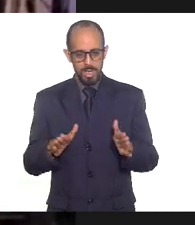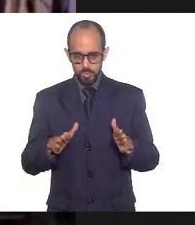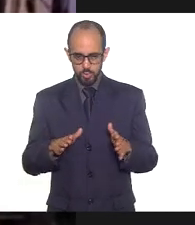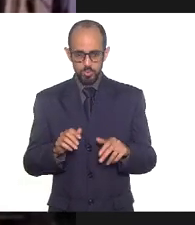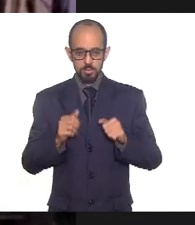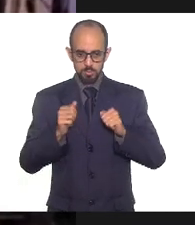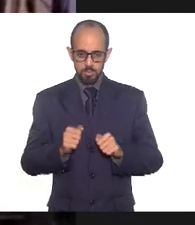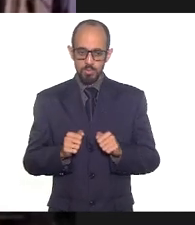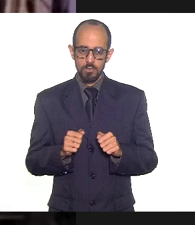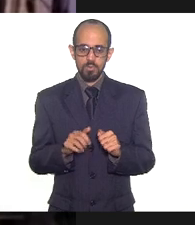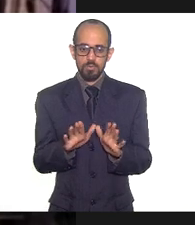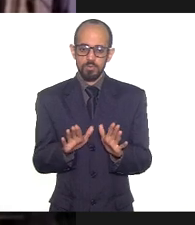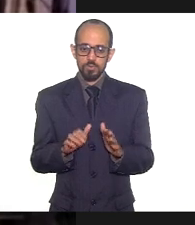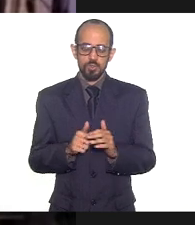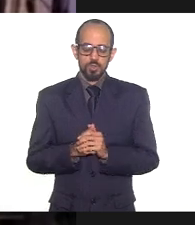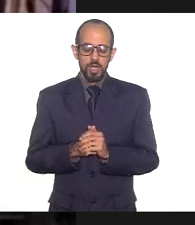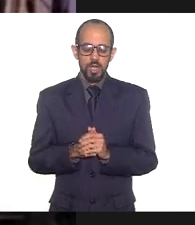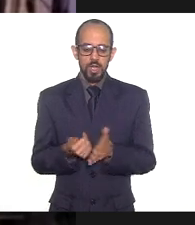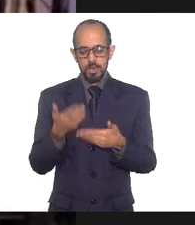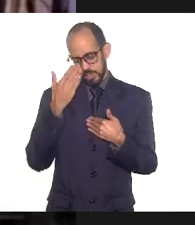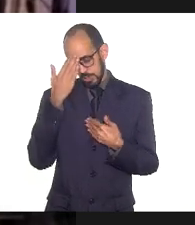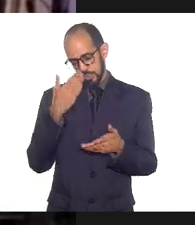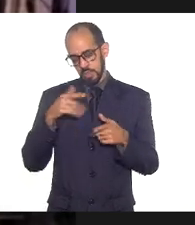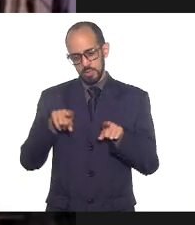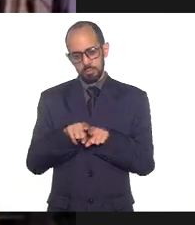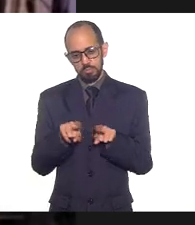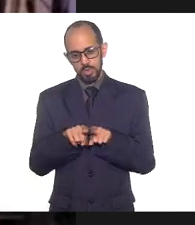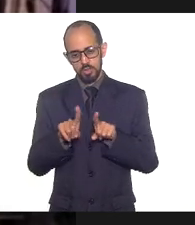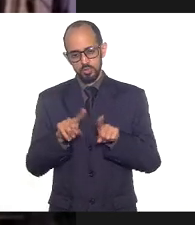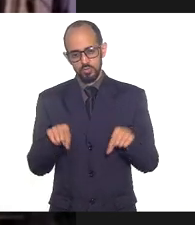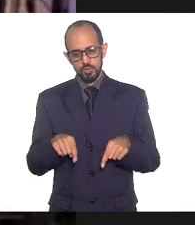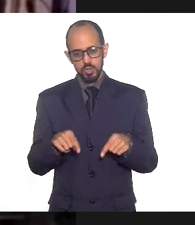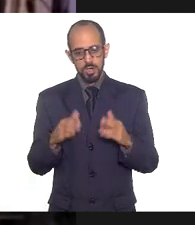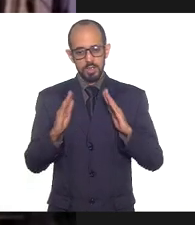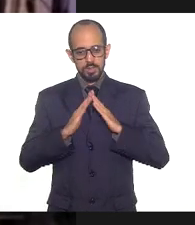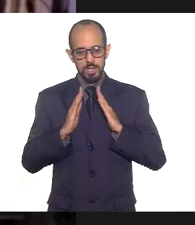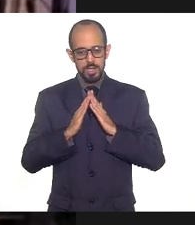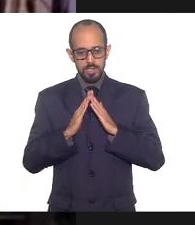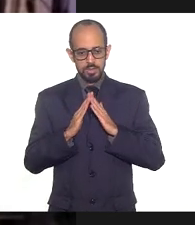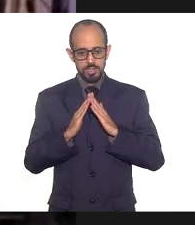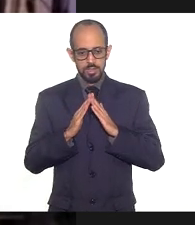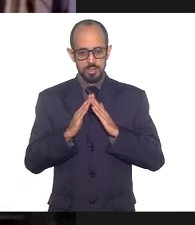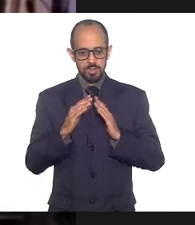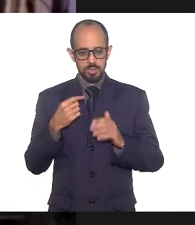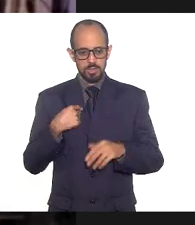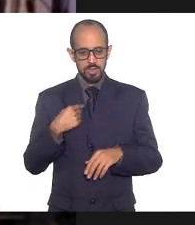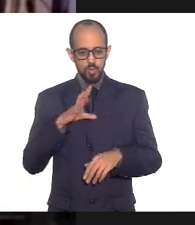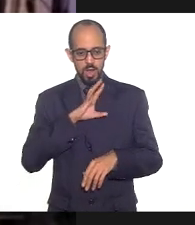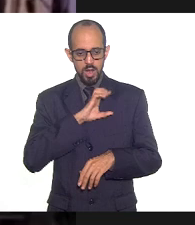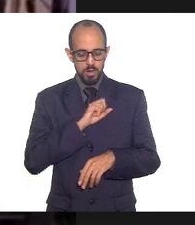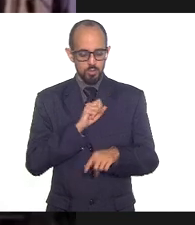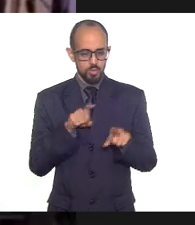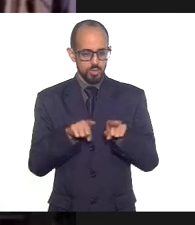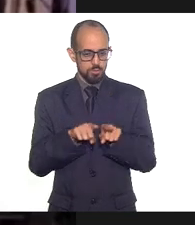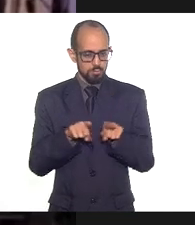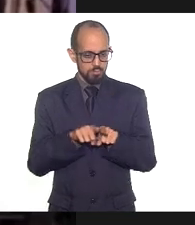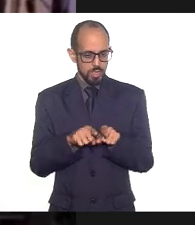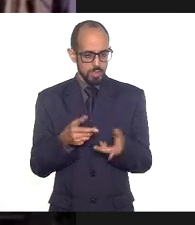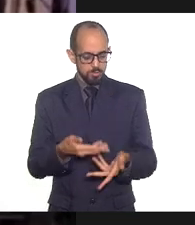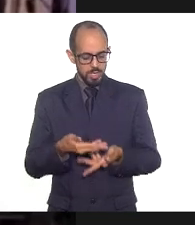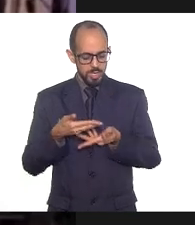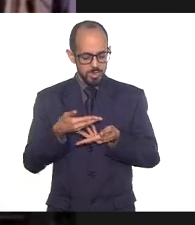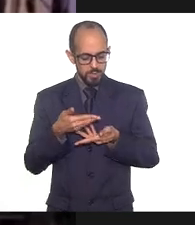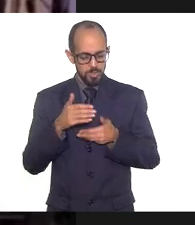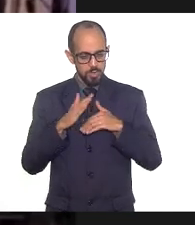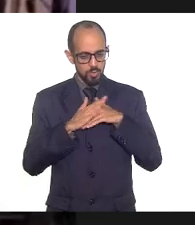autoria de quem quiser agradecer imensamente os servidores da aquele One e também me receberam com todo carinho